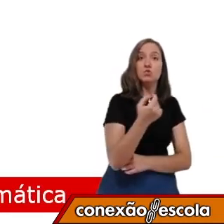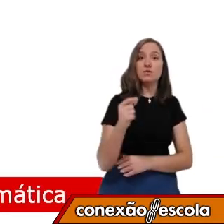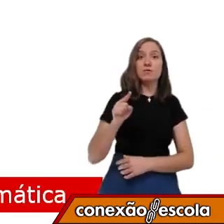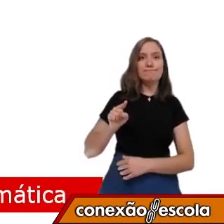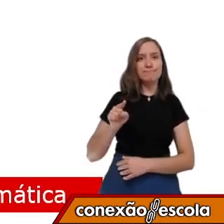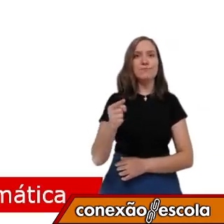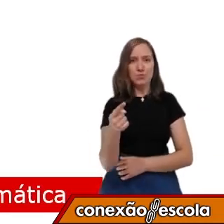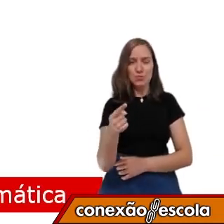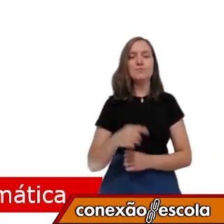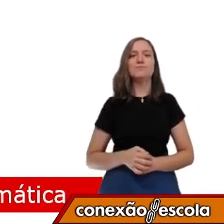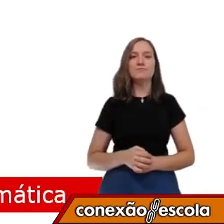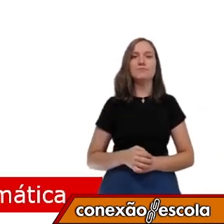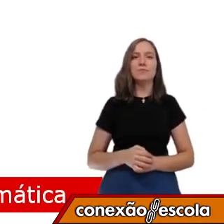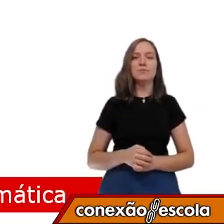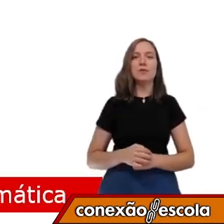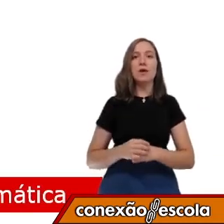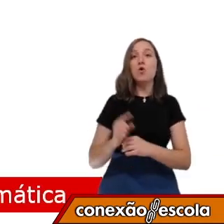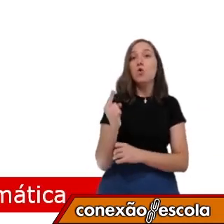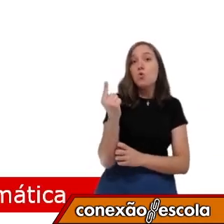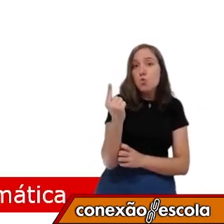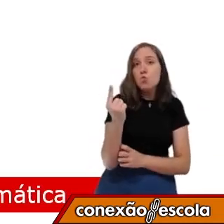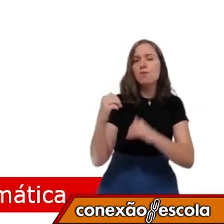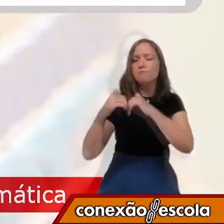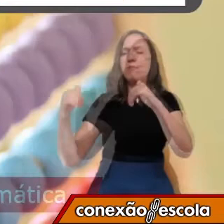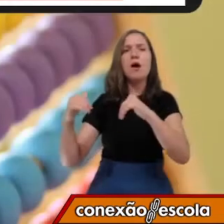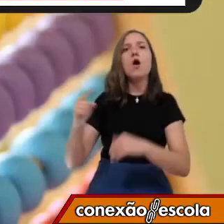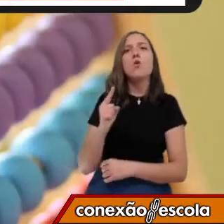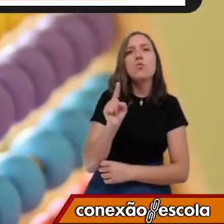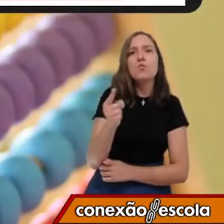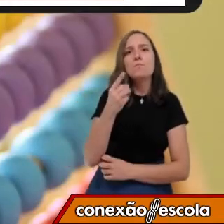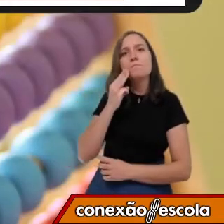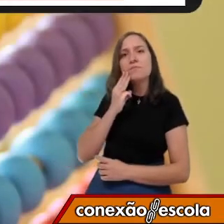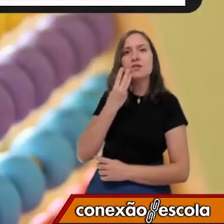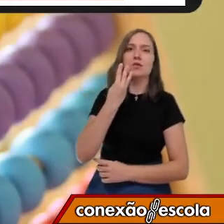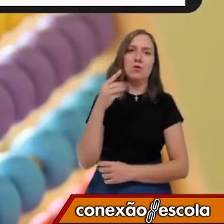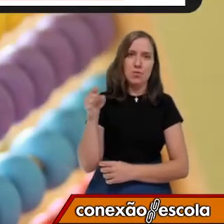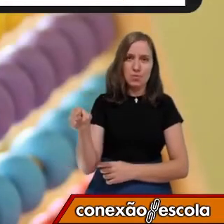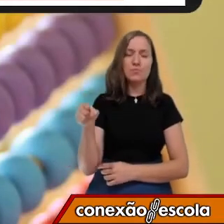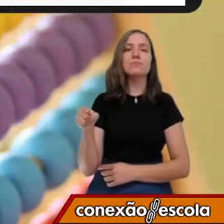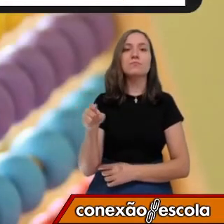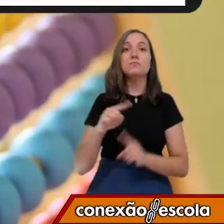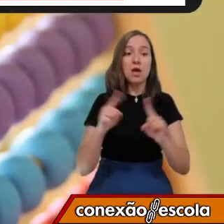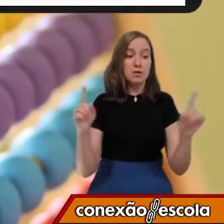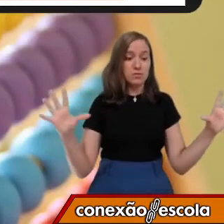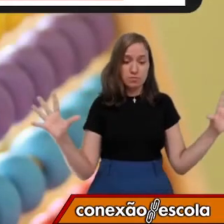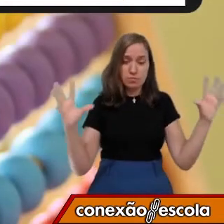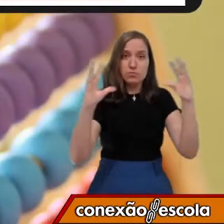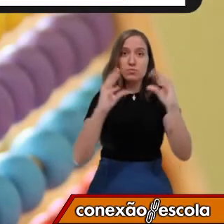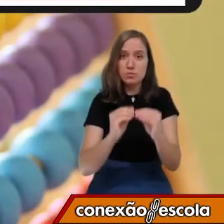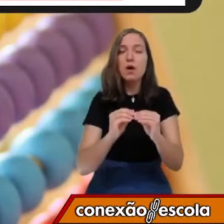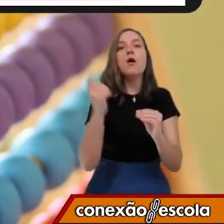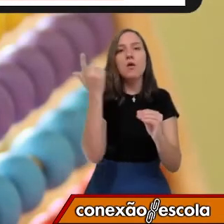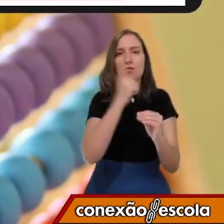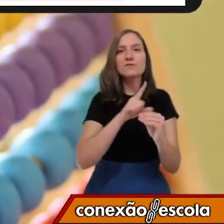centena de milhar. E o 1 milhão, representando a unidade de milhão. Compondo esse número em somas,